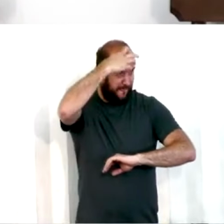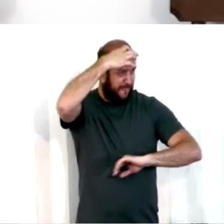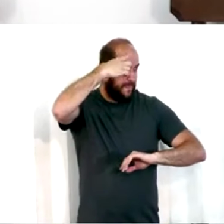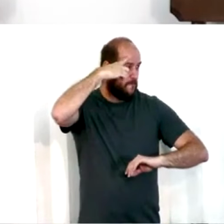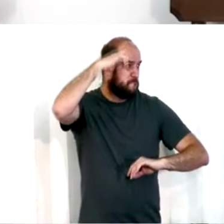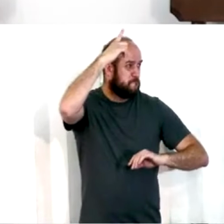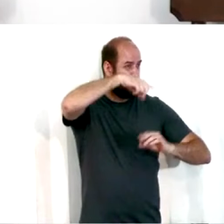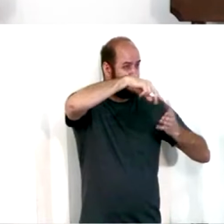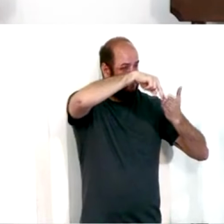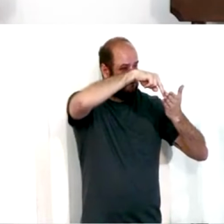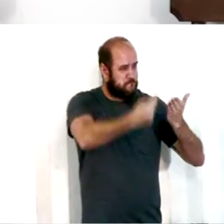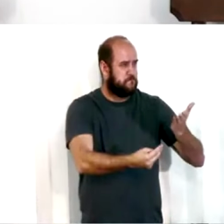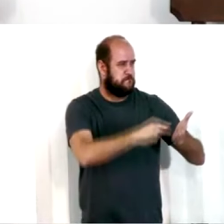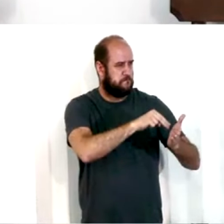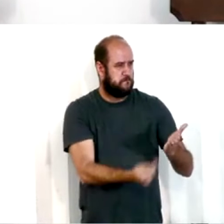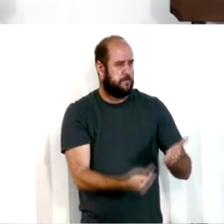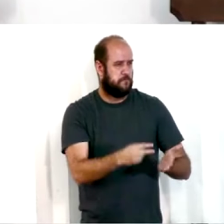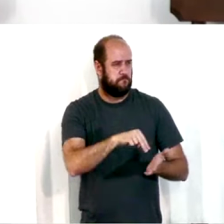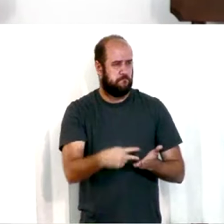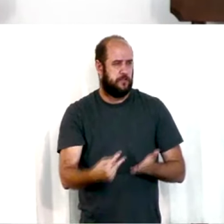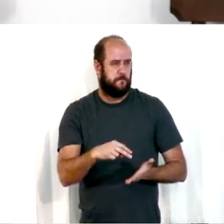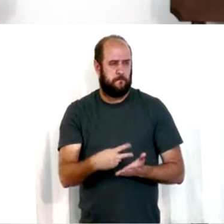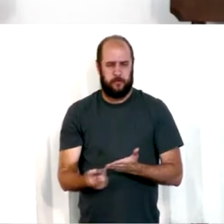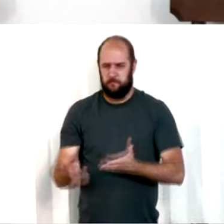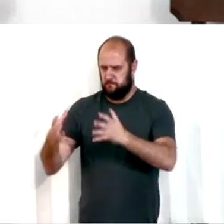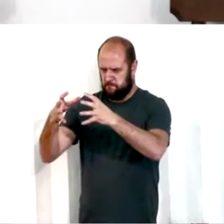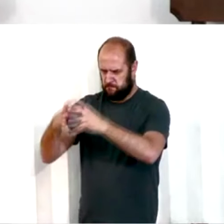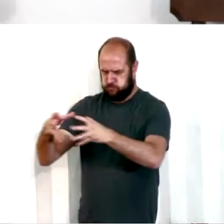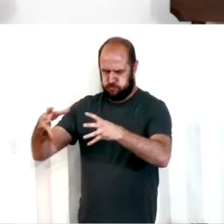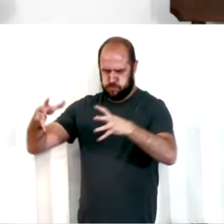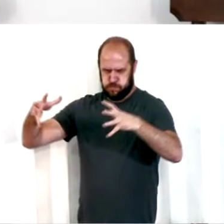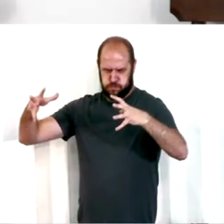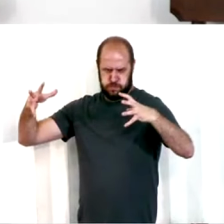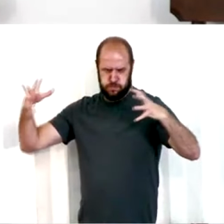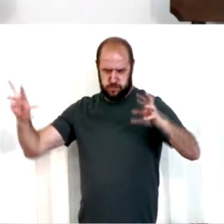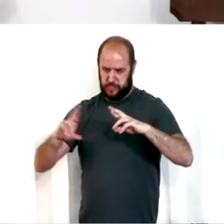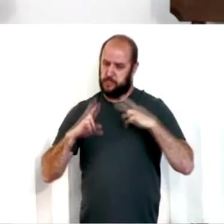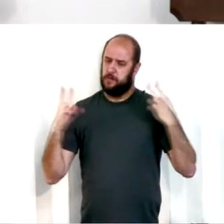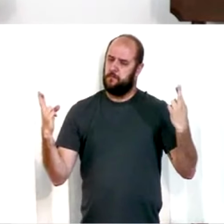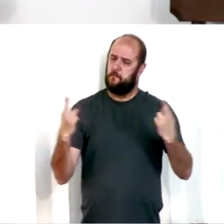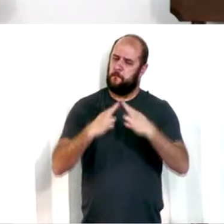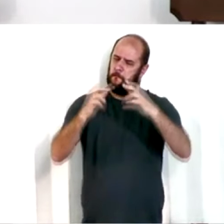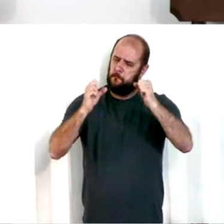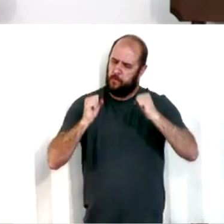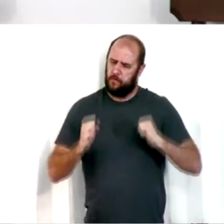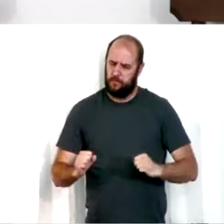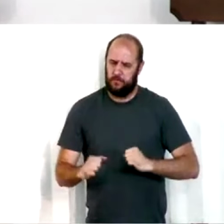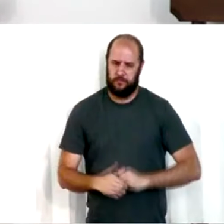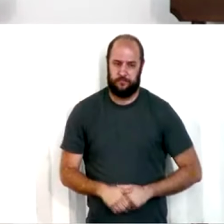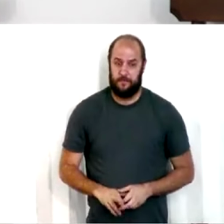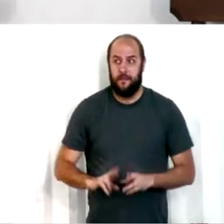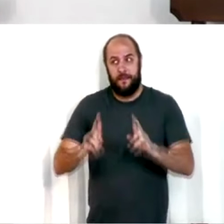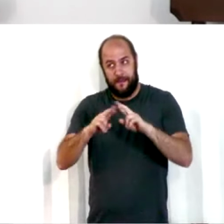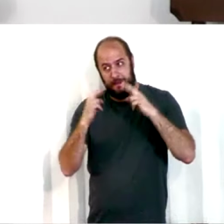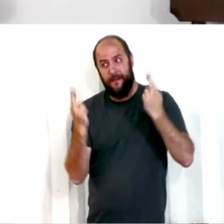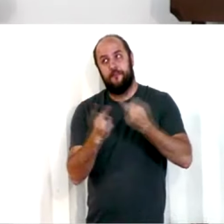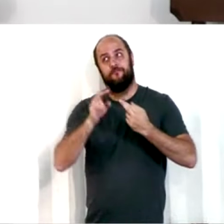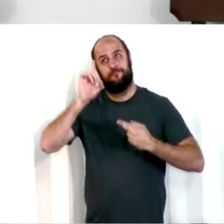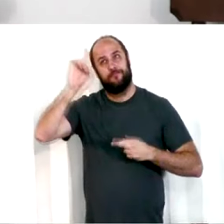outros reinos e reina soberano sobre toda a terra. E este reino, suscitado pelo Deus dos